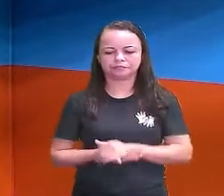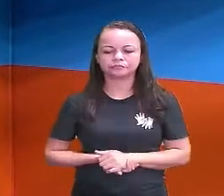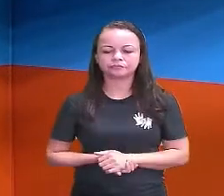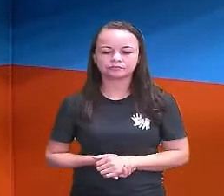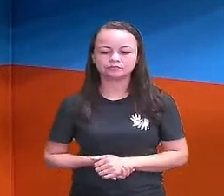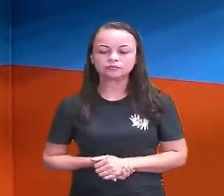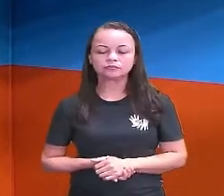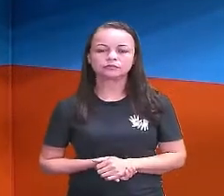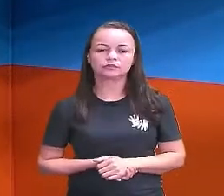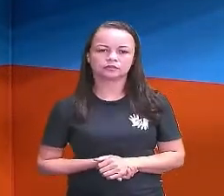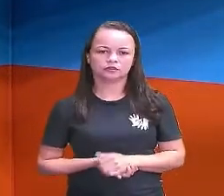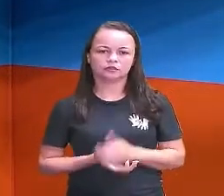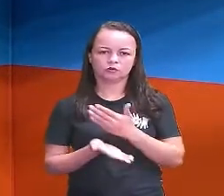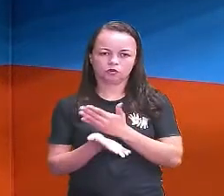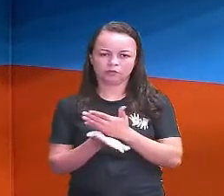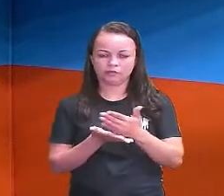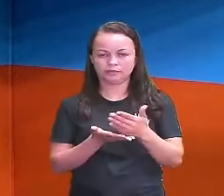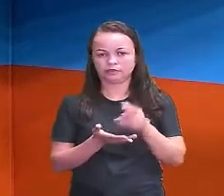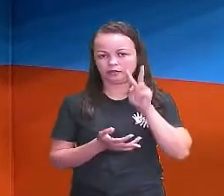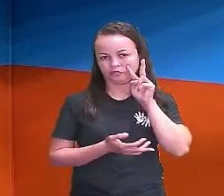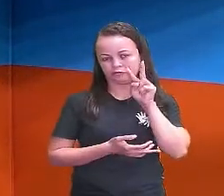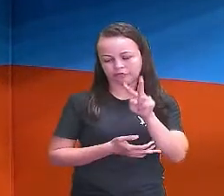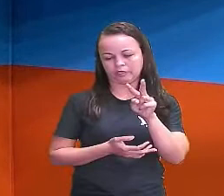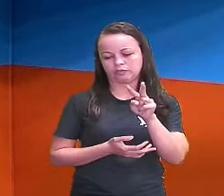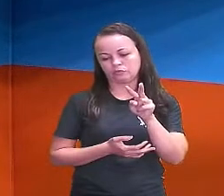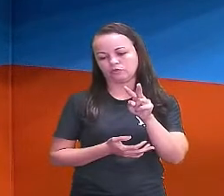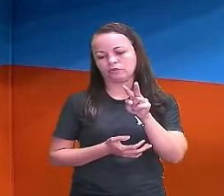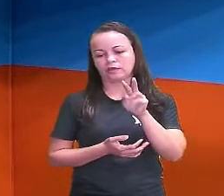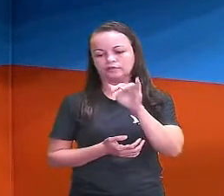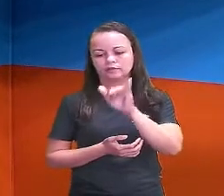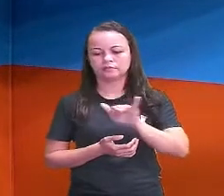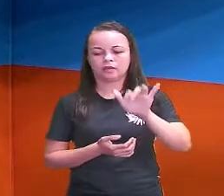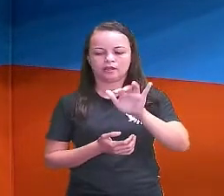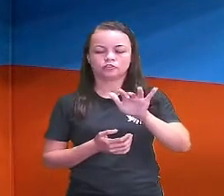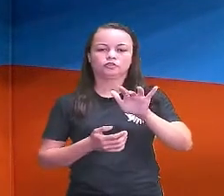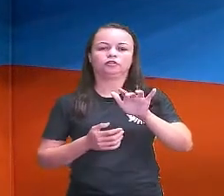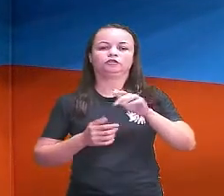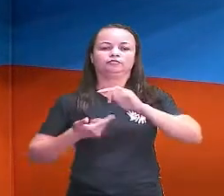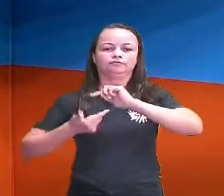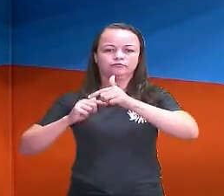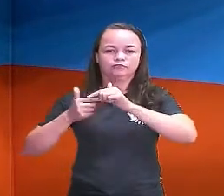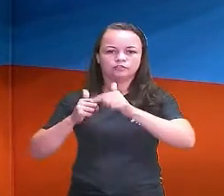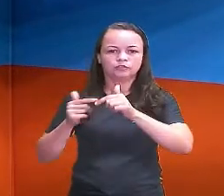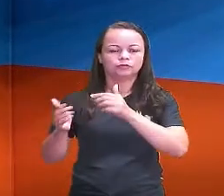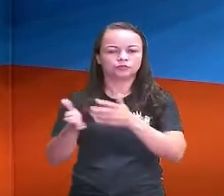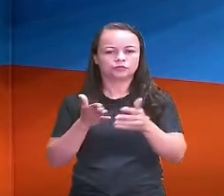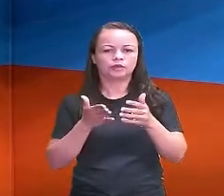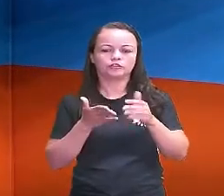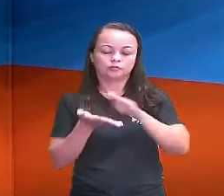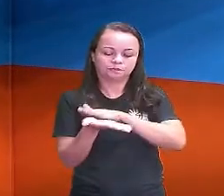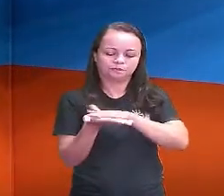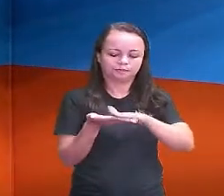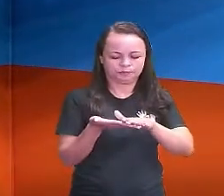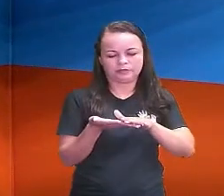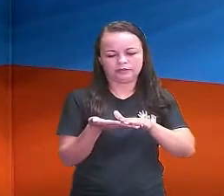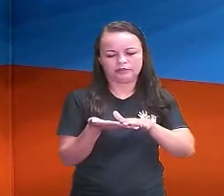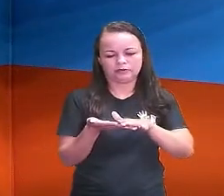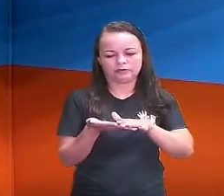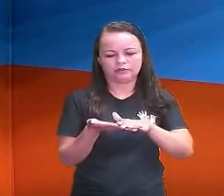vamos começar vendo nossas figuras planas de hoje. E aí, a gente começa falando do